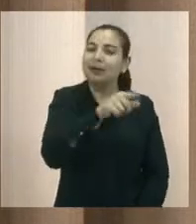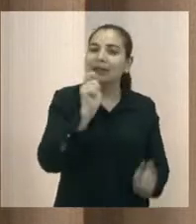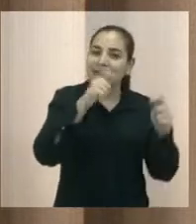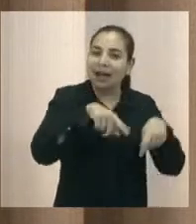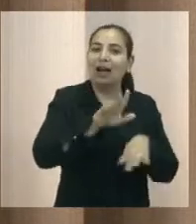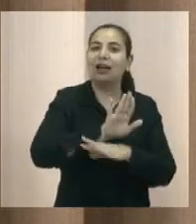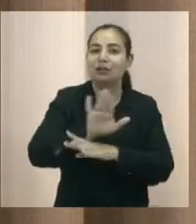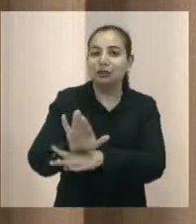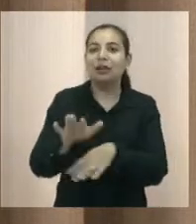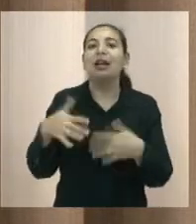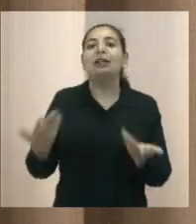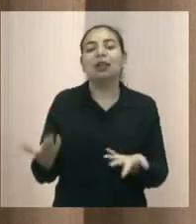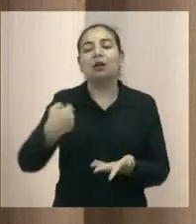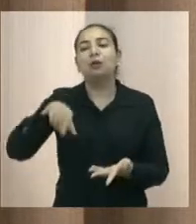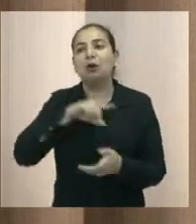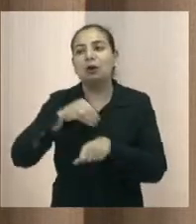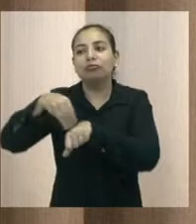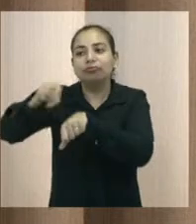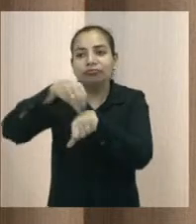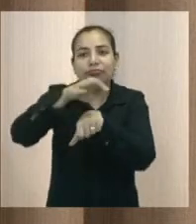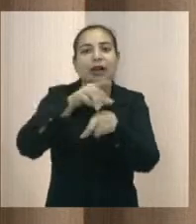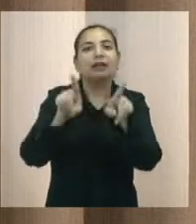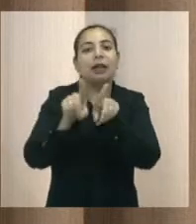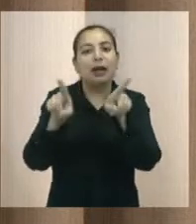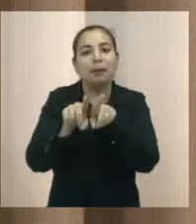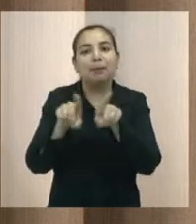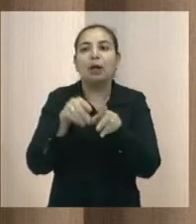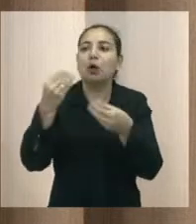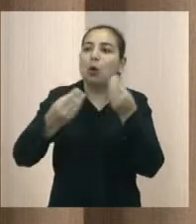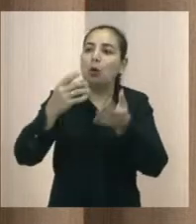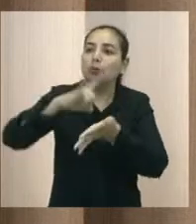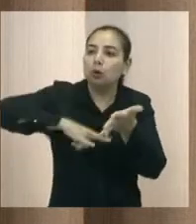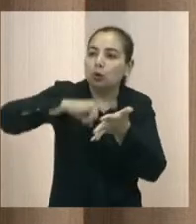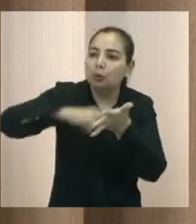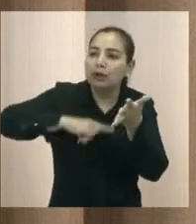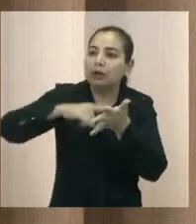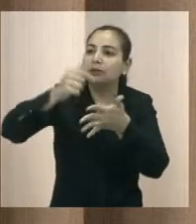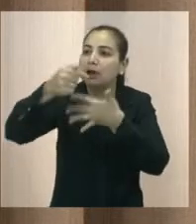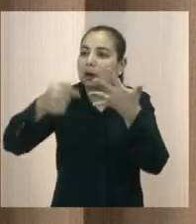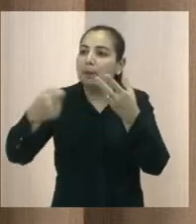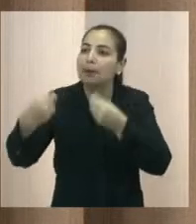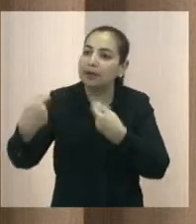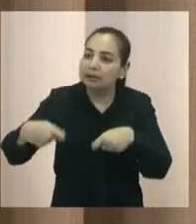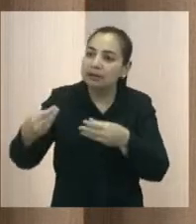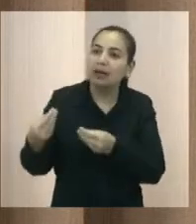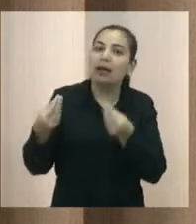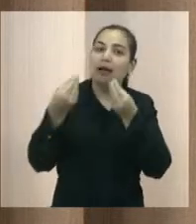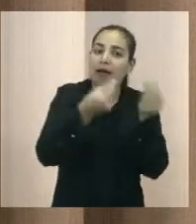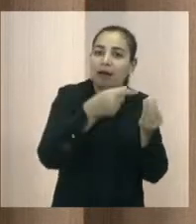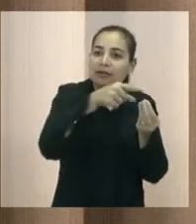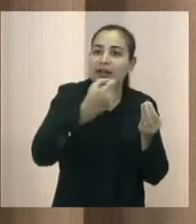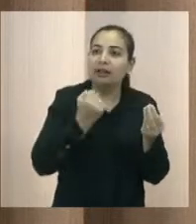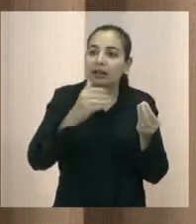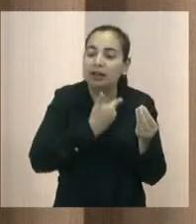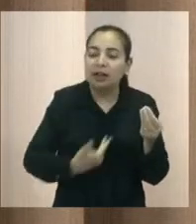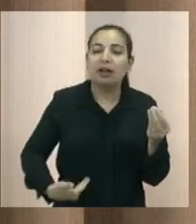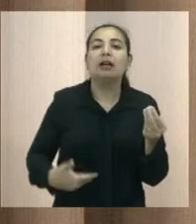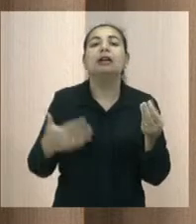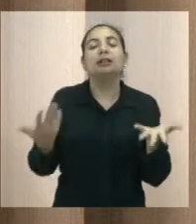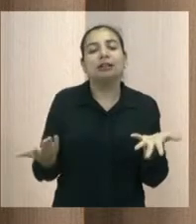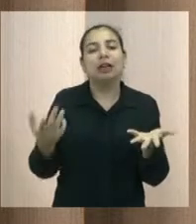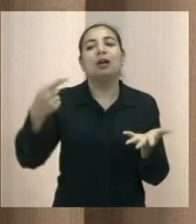com telefone, orientando já a documentação que deve ser levada para facilitar essa petição que será feita, né,